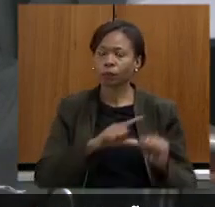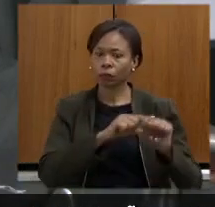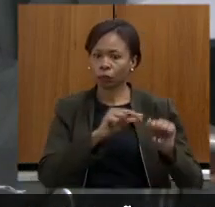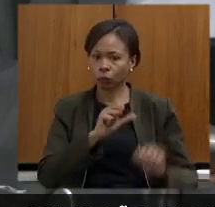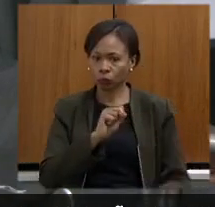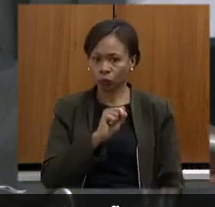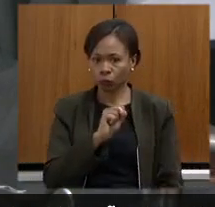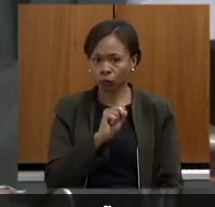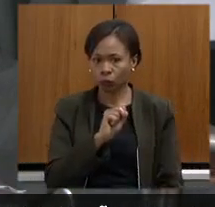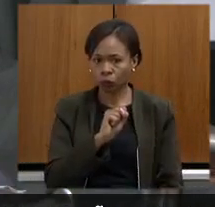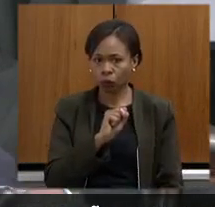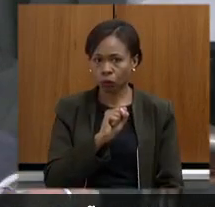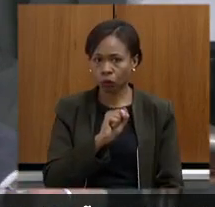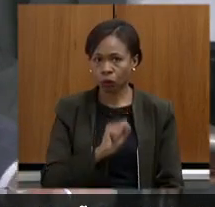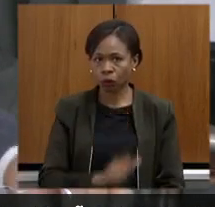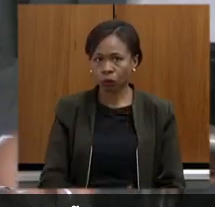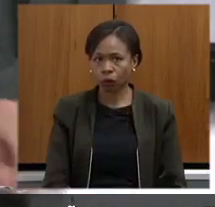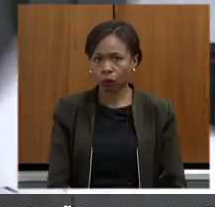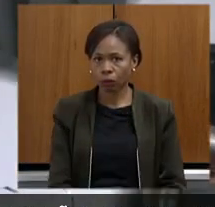8º